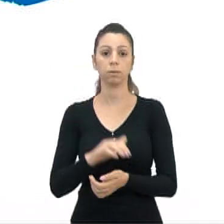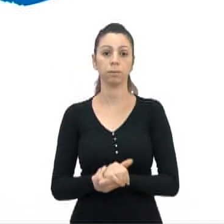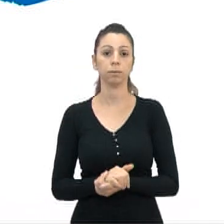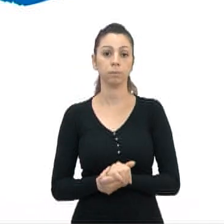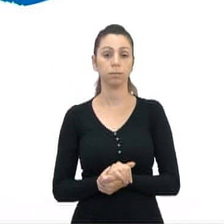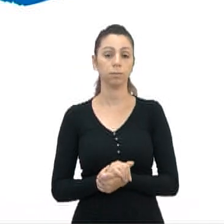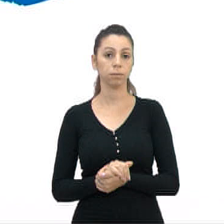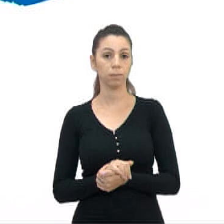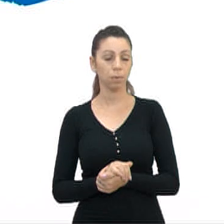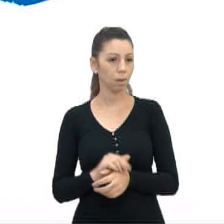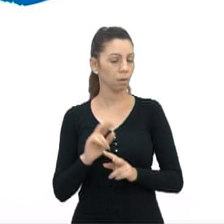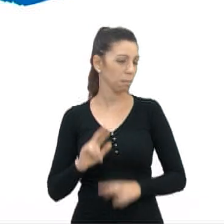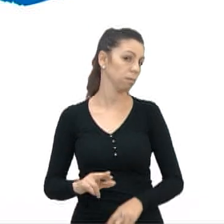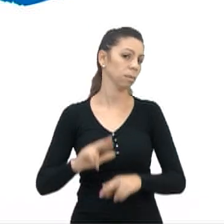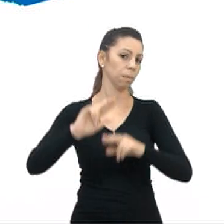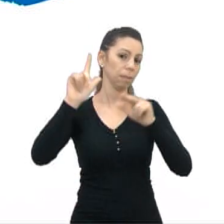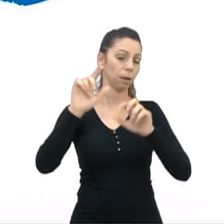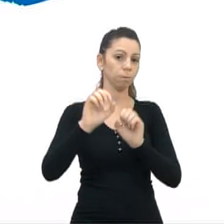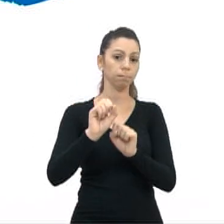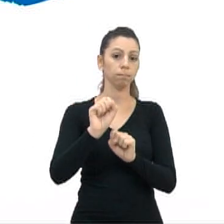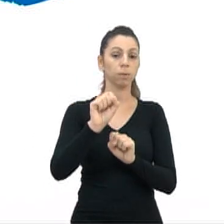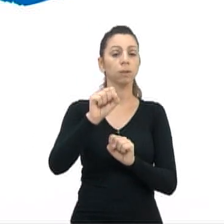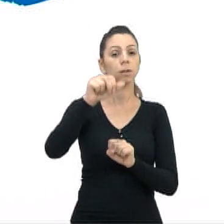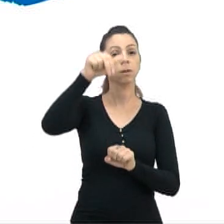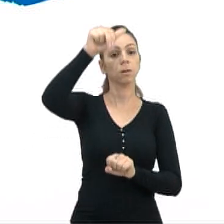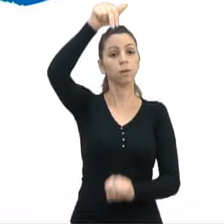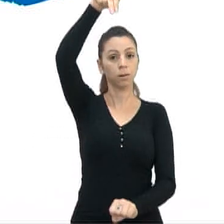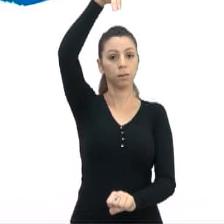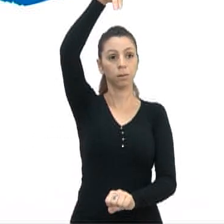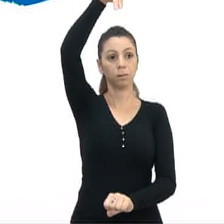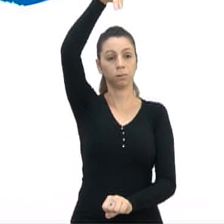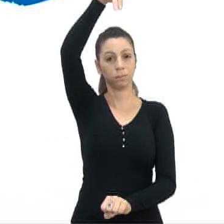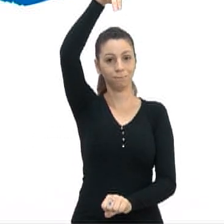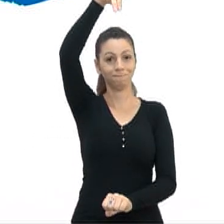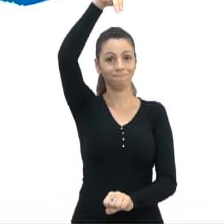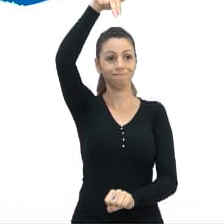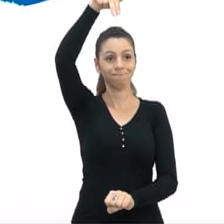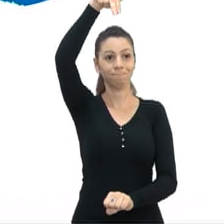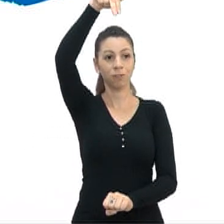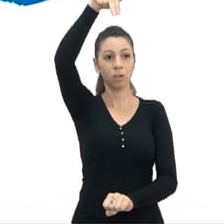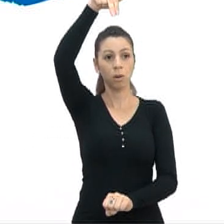que está bem diferente da distribuição atual dos continentes. Olha